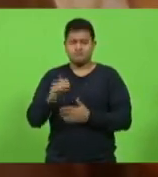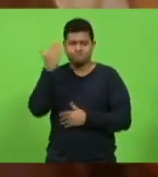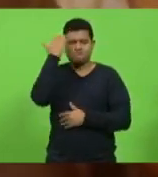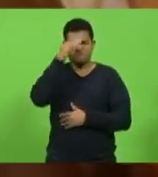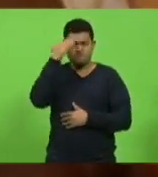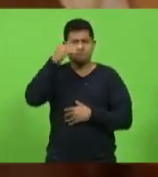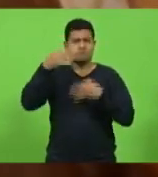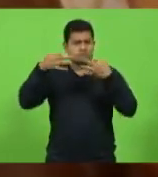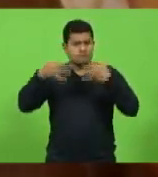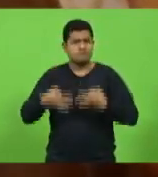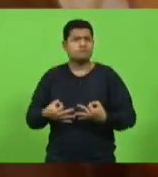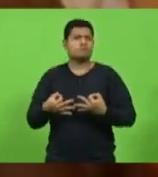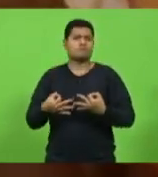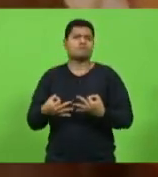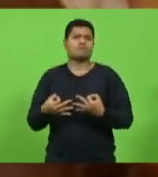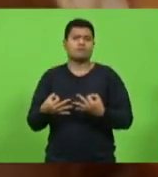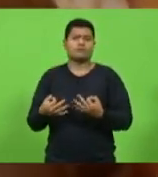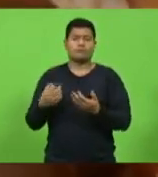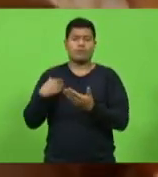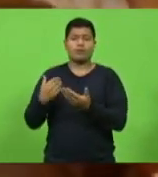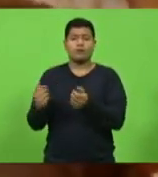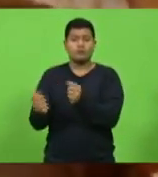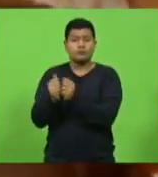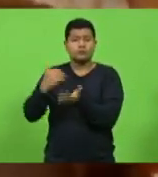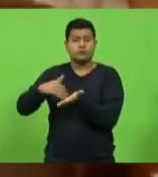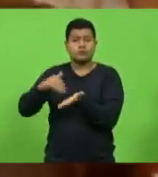senhor Elton Zeferino, seu secretário.